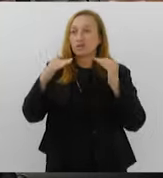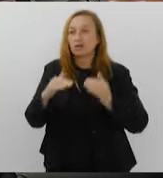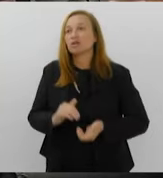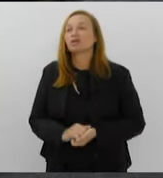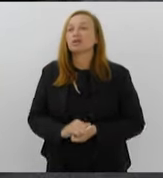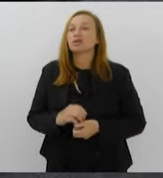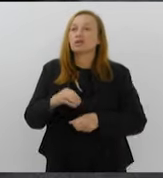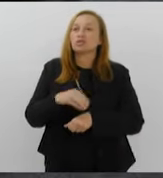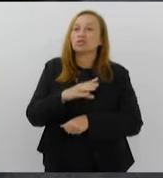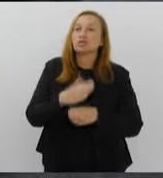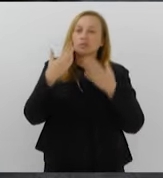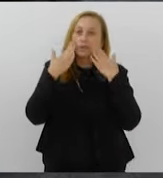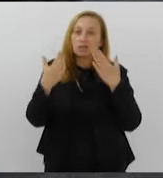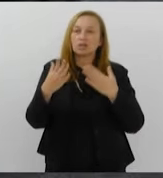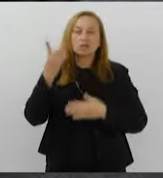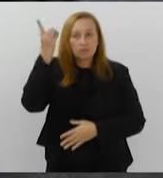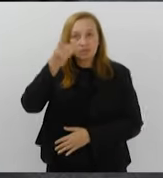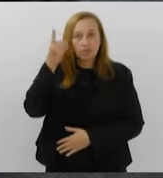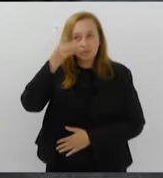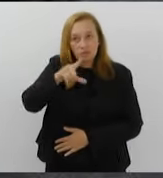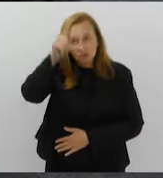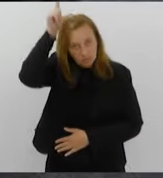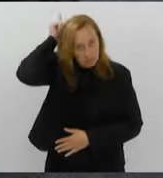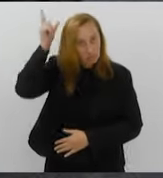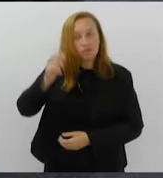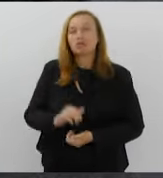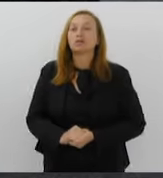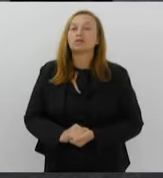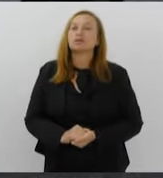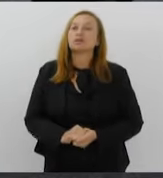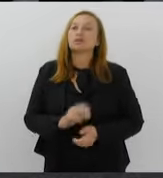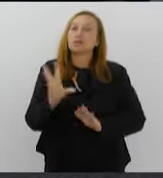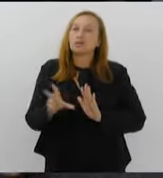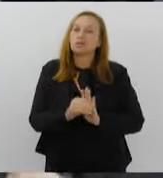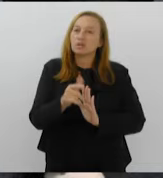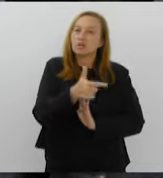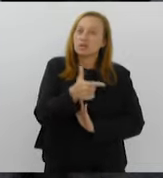ao destaque apresentado pelo deputado Luiz Paulo na emenda